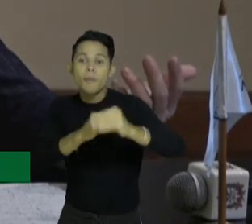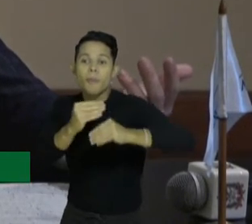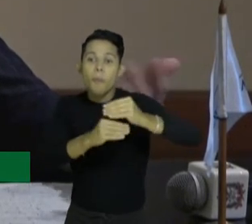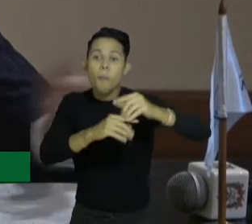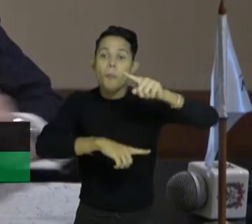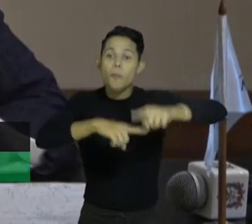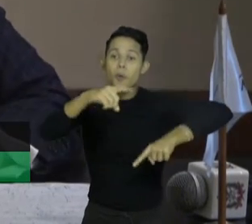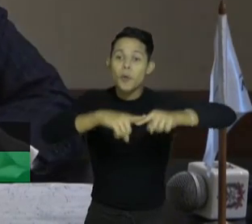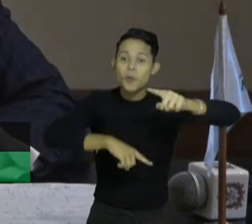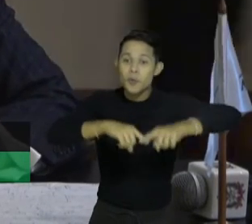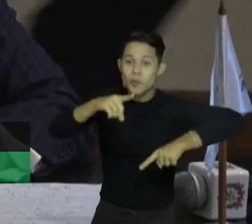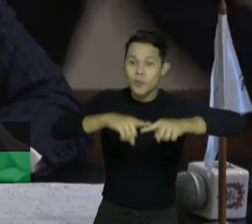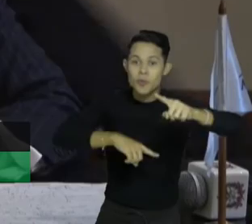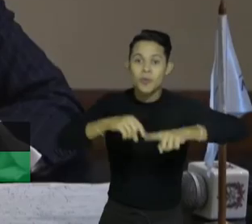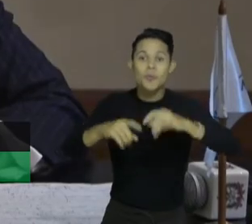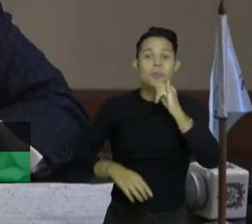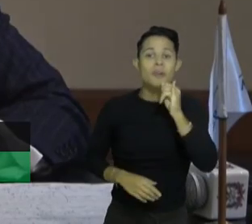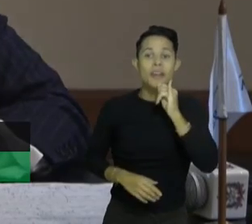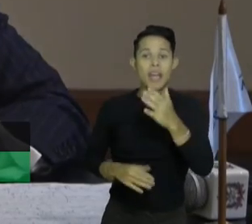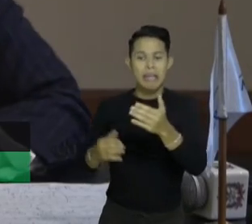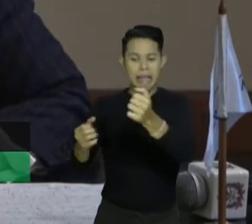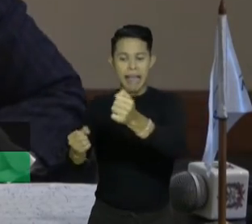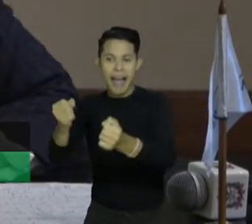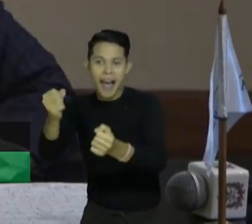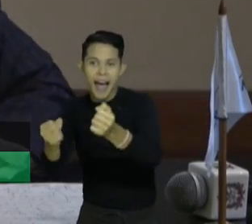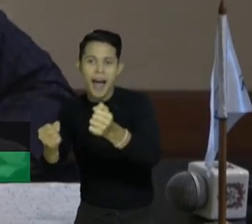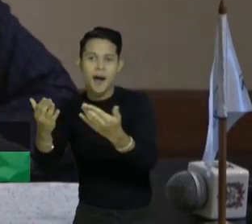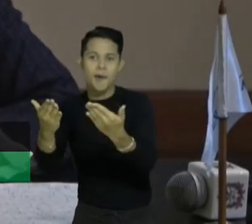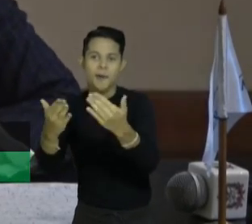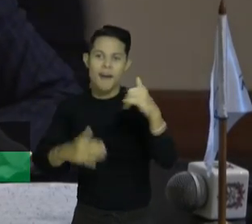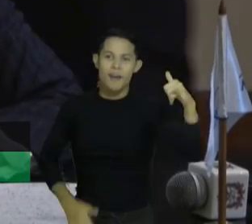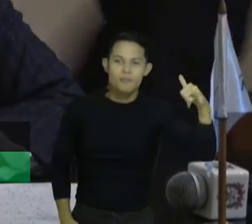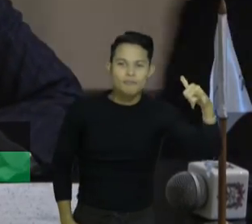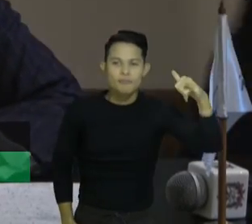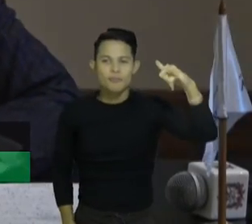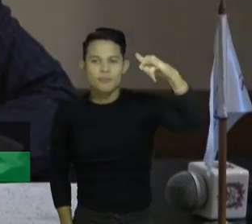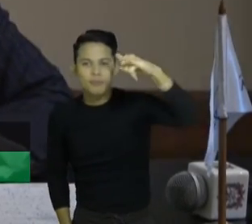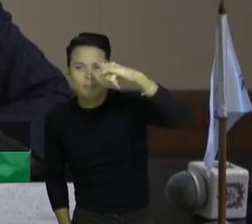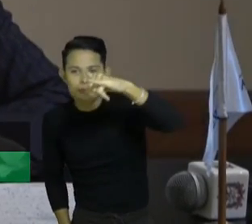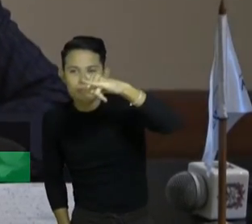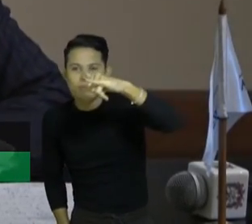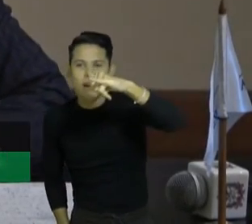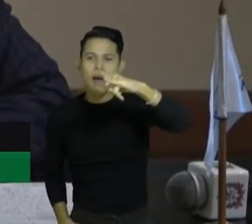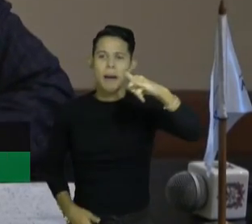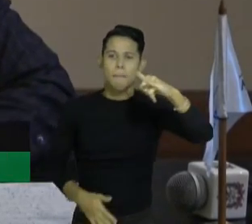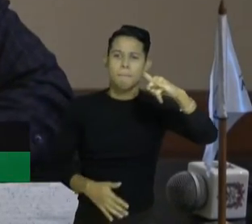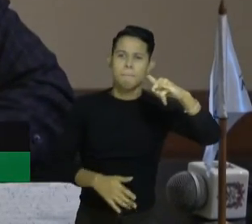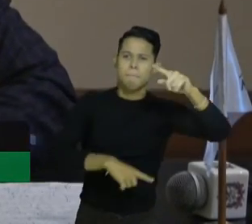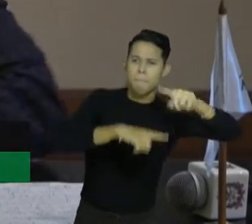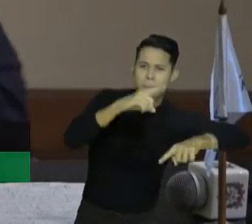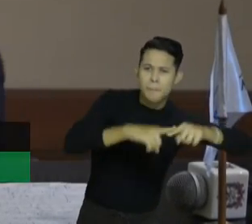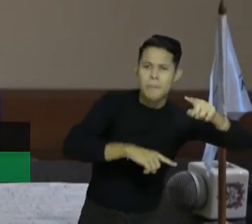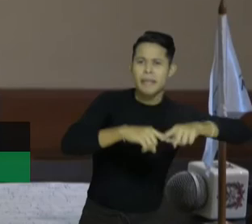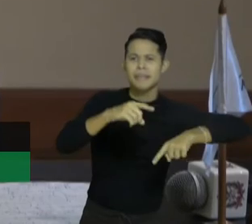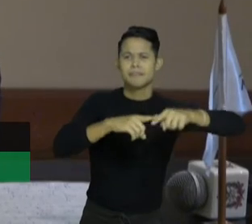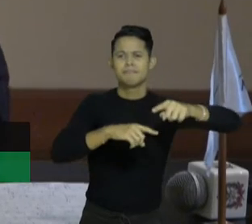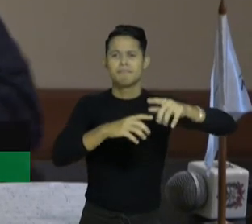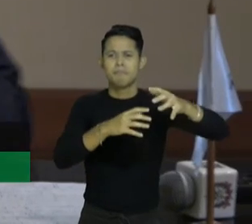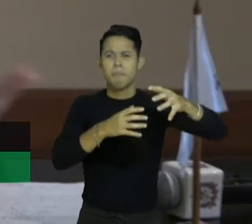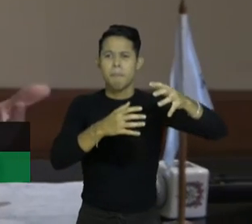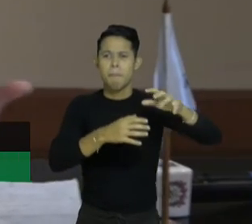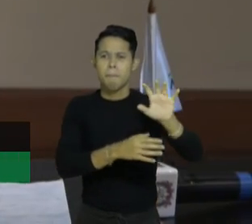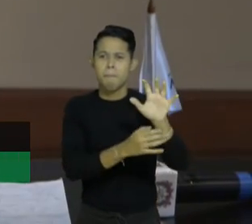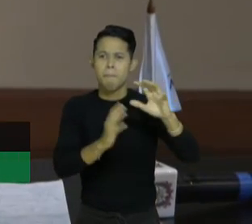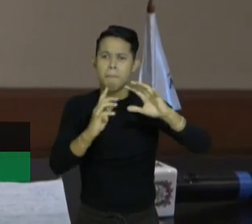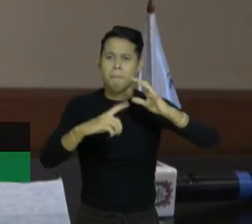industrializados carro e aviões máquinas equipamentos ou seja